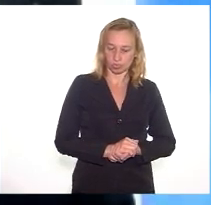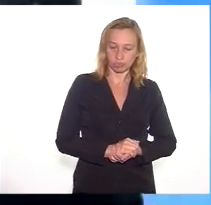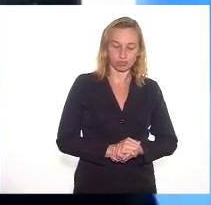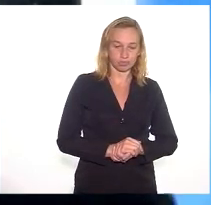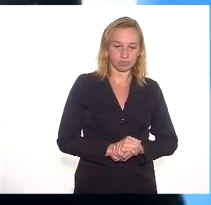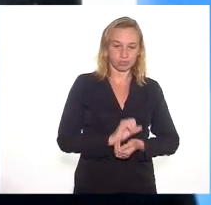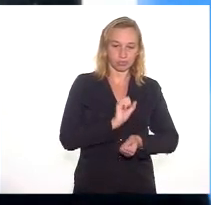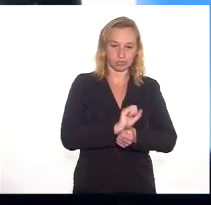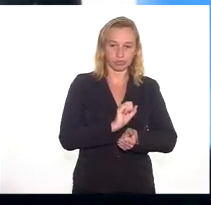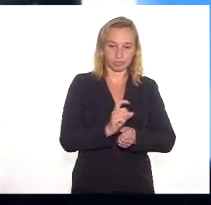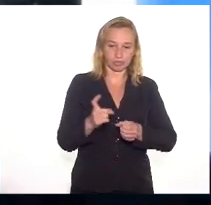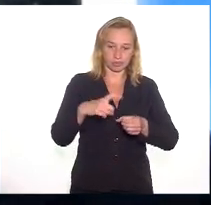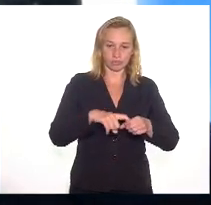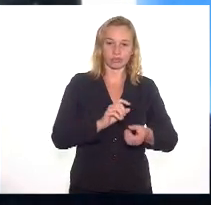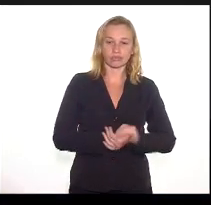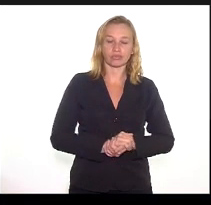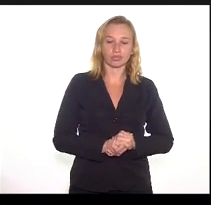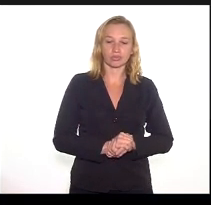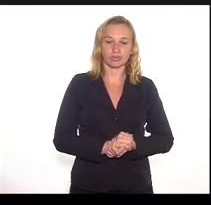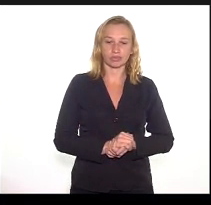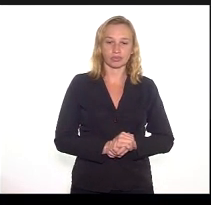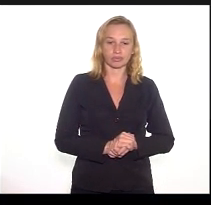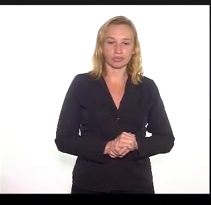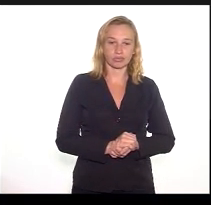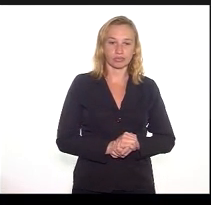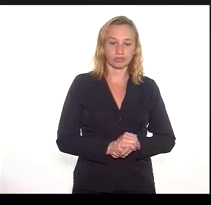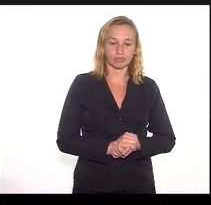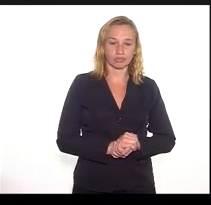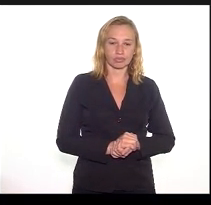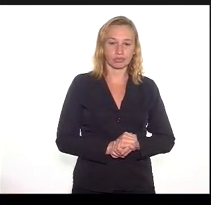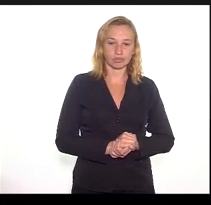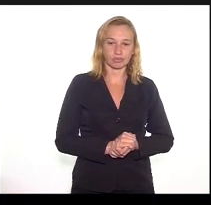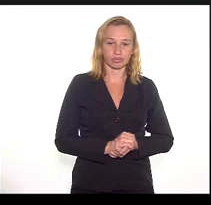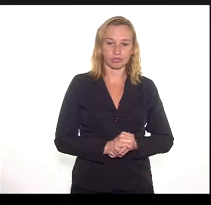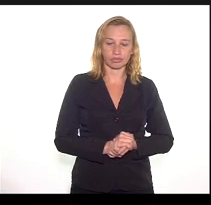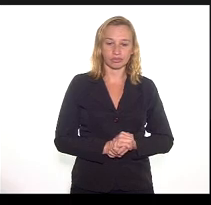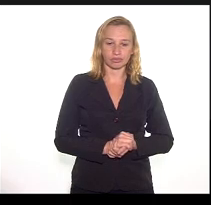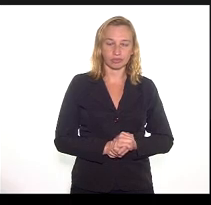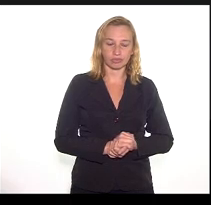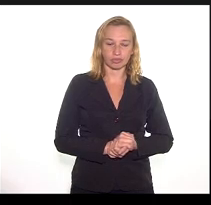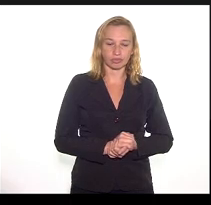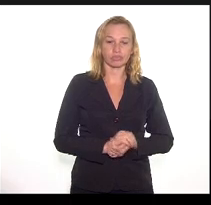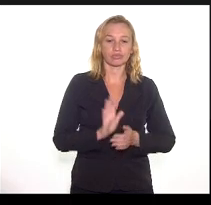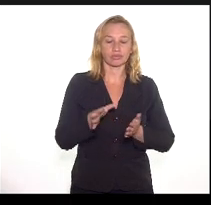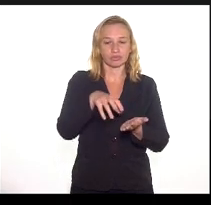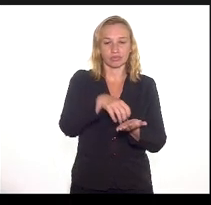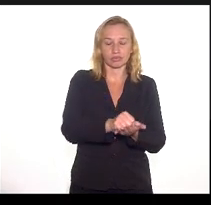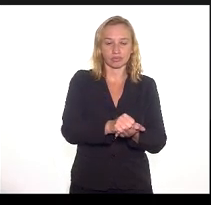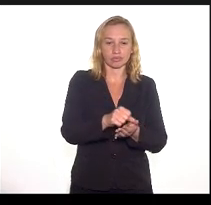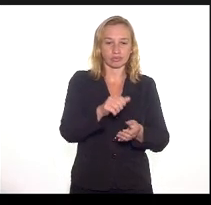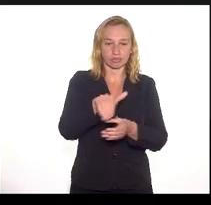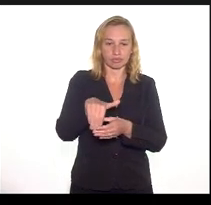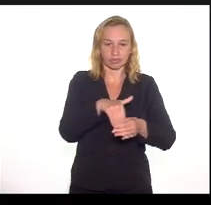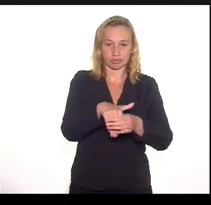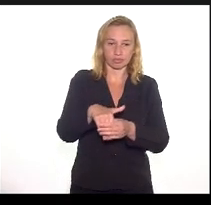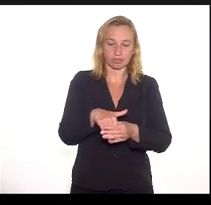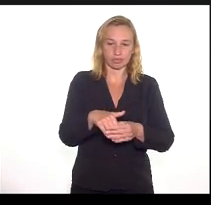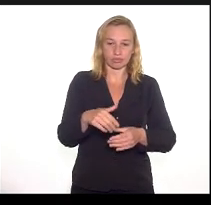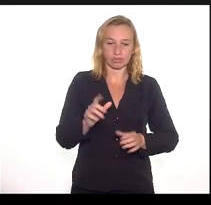também não votou. Agora conta. Não e sim. Continua. É, sim. Vamos fazer o registro agora aqui da votação, concluída a